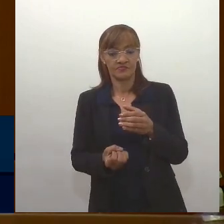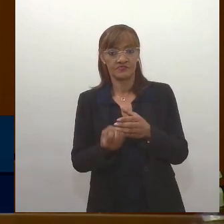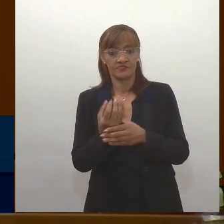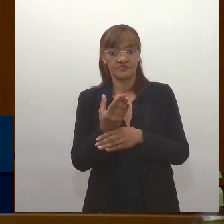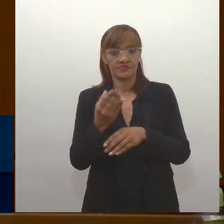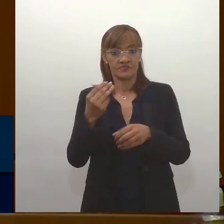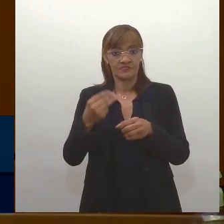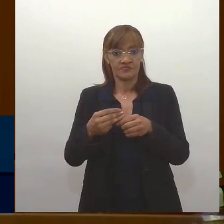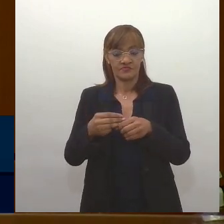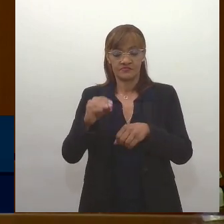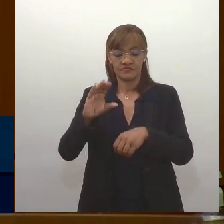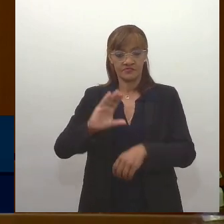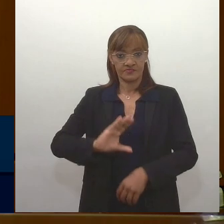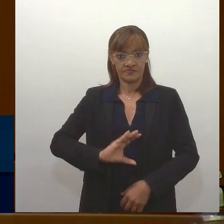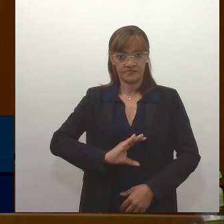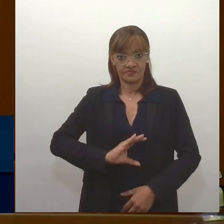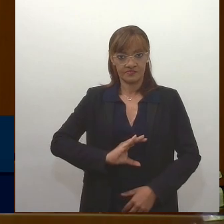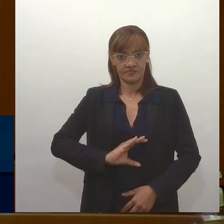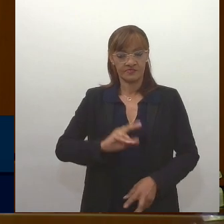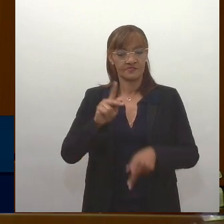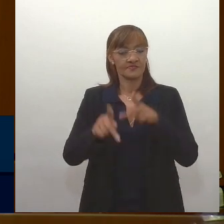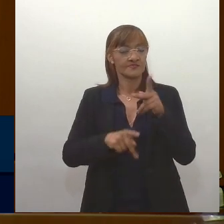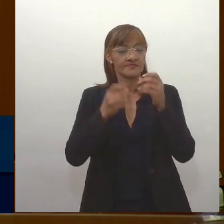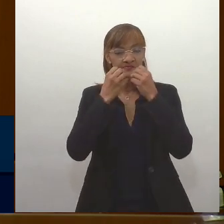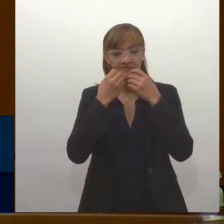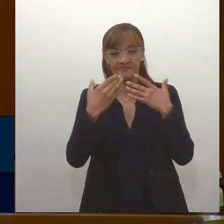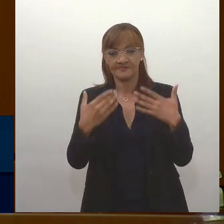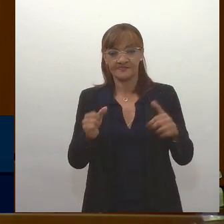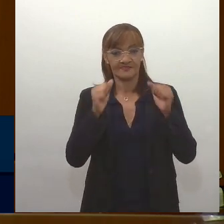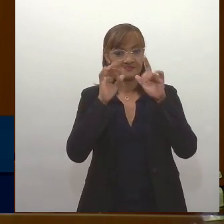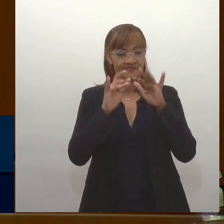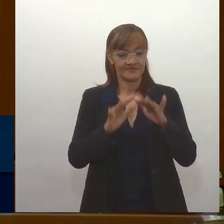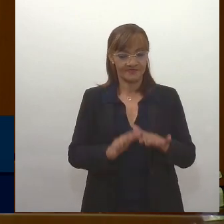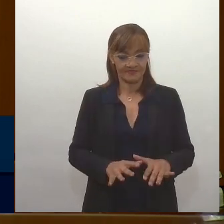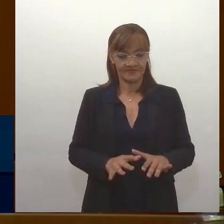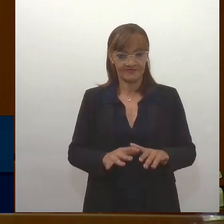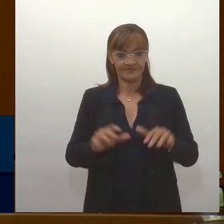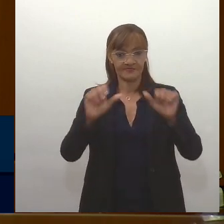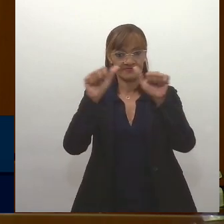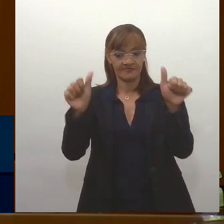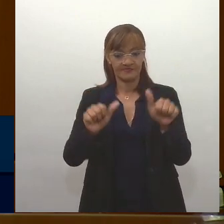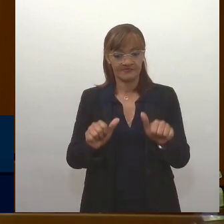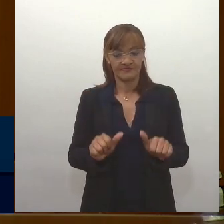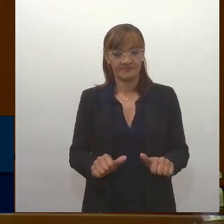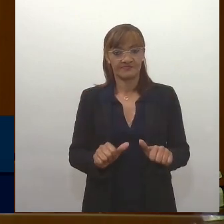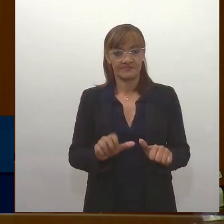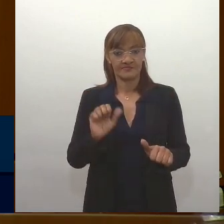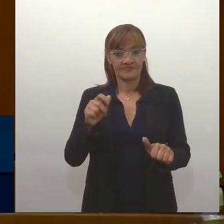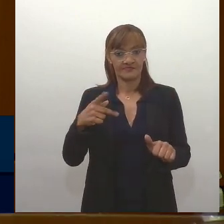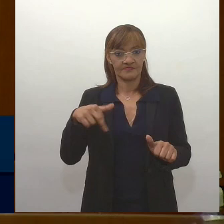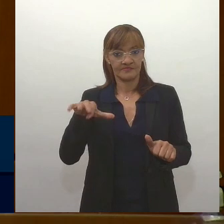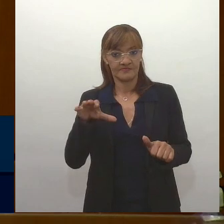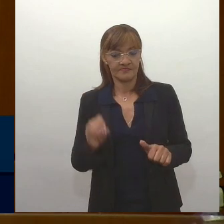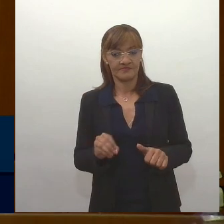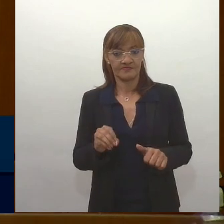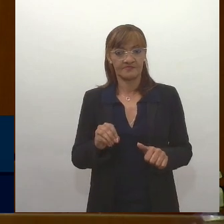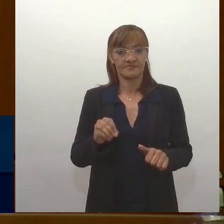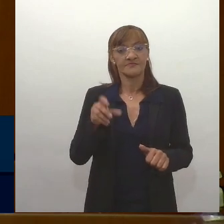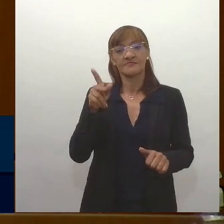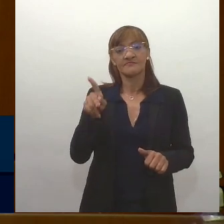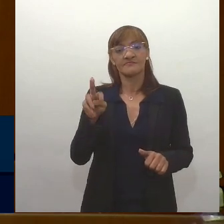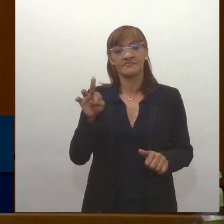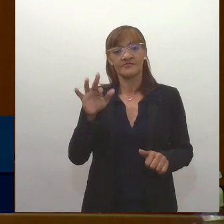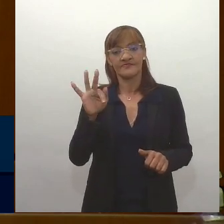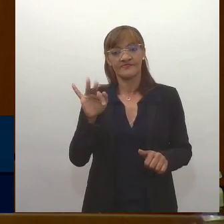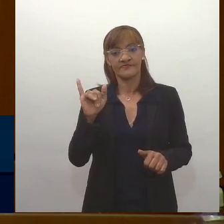acolhedor abençoado por Nossa Senhora da Purificação e Nossa Senhora do Amparo dona de uma cultura que transpassa gerações e